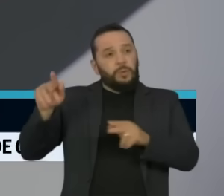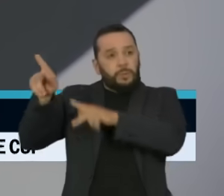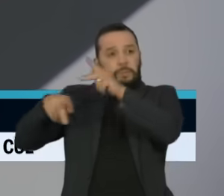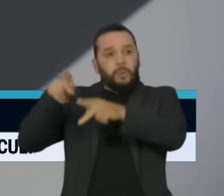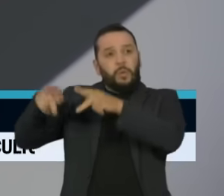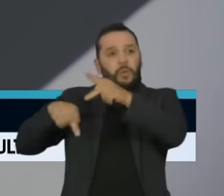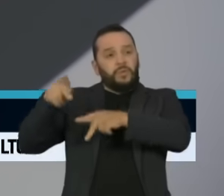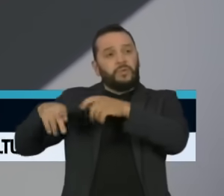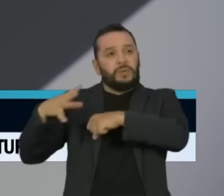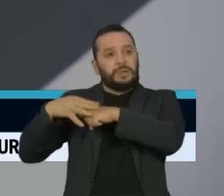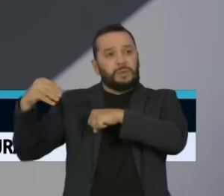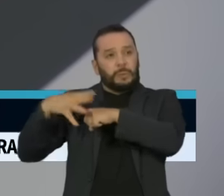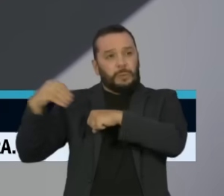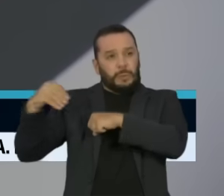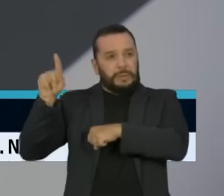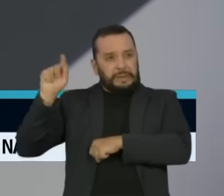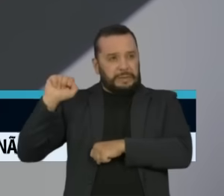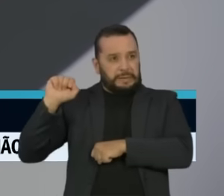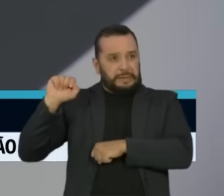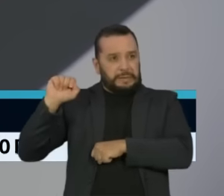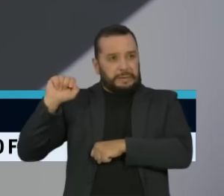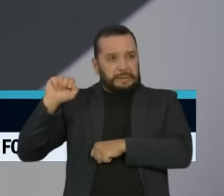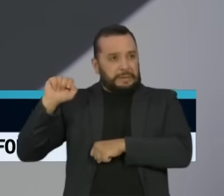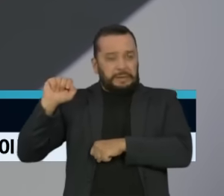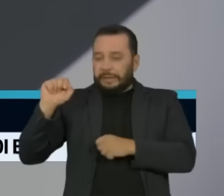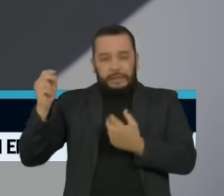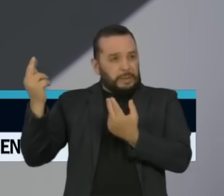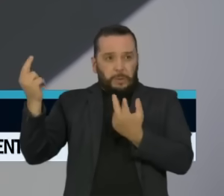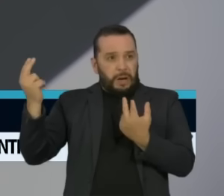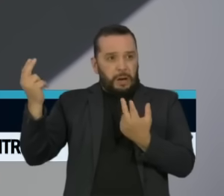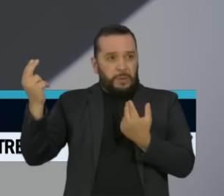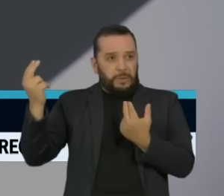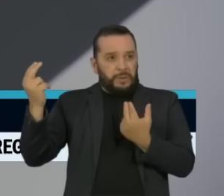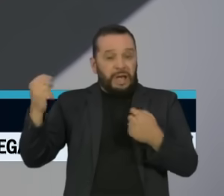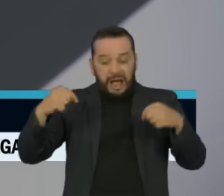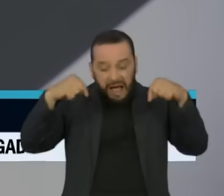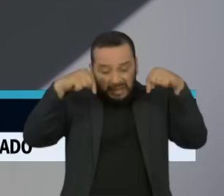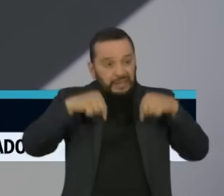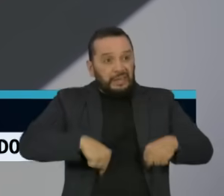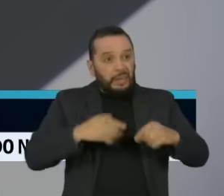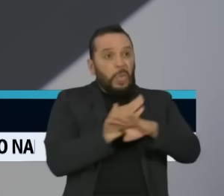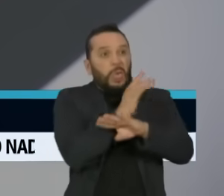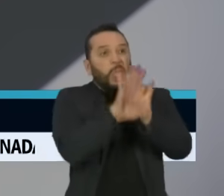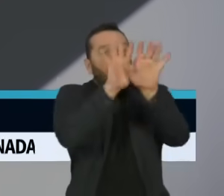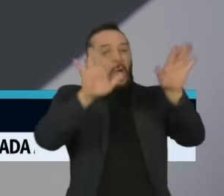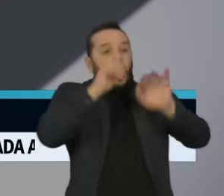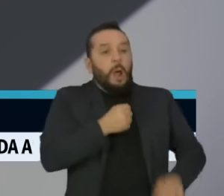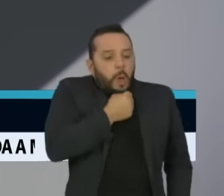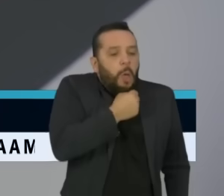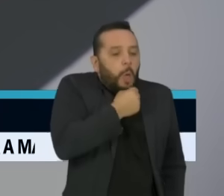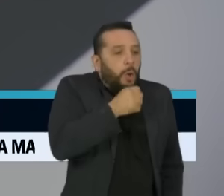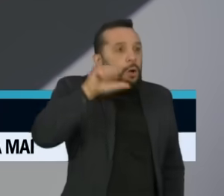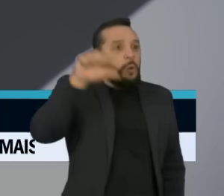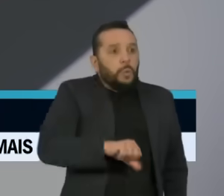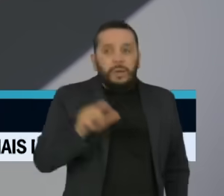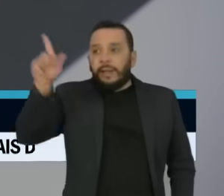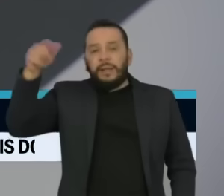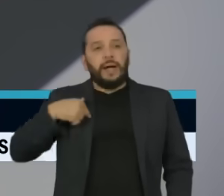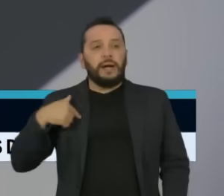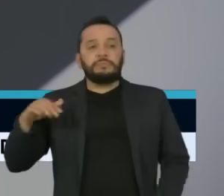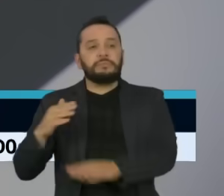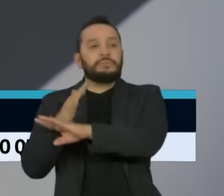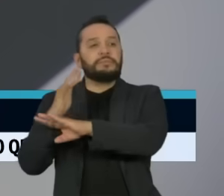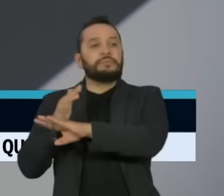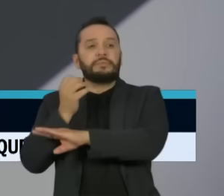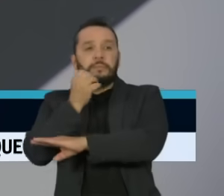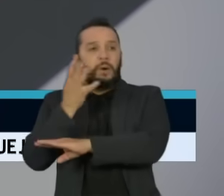não existem diferenças biológicas e nós éramos tratados com uma segunda categoria por causa da tecnologia veicular baixa.